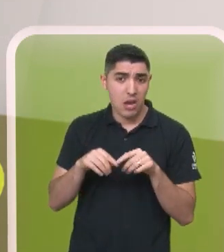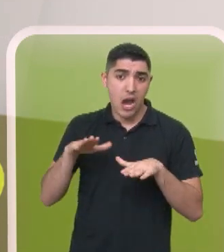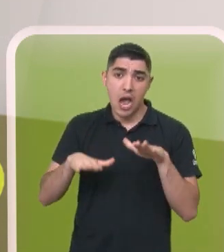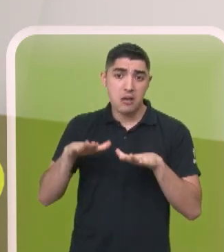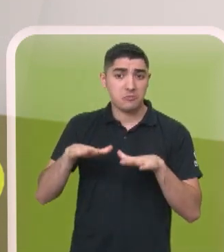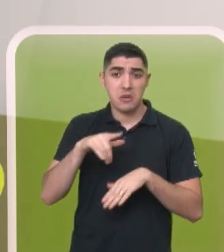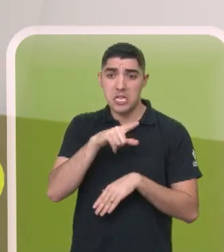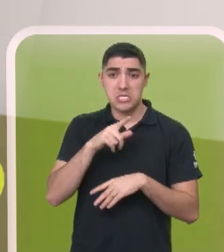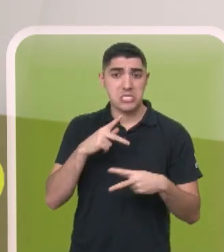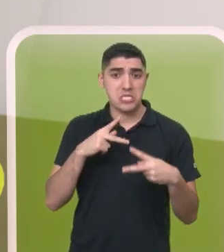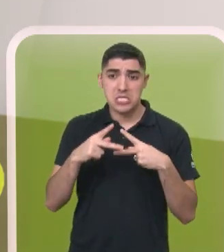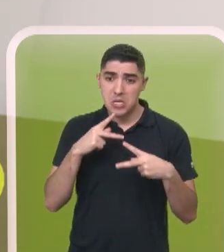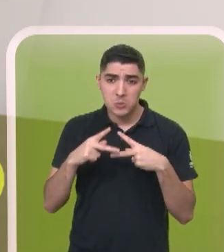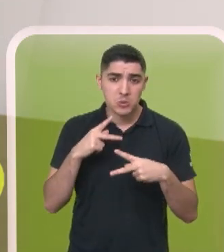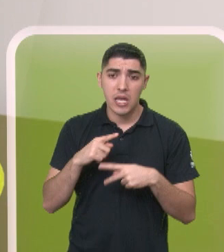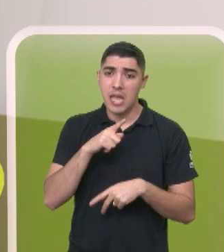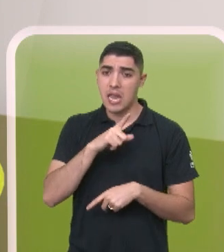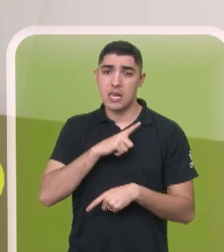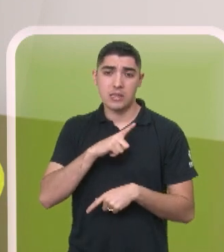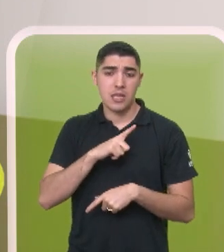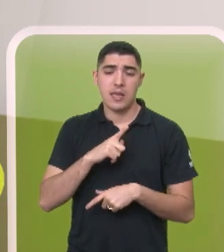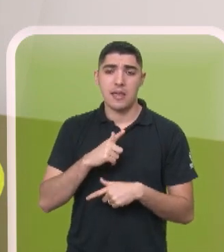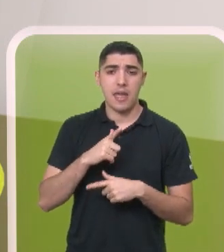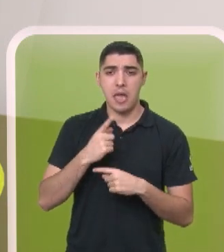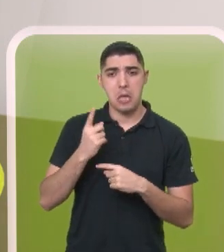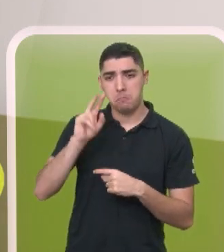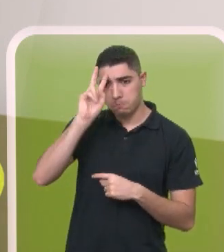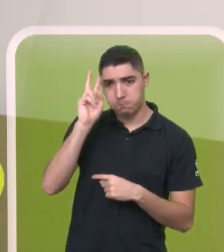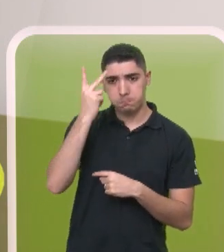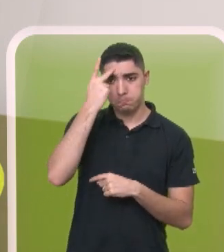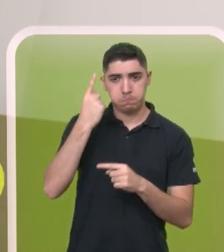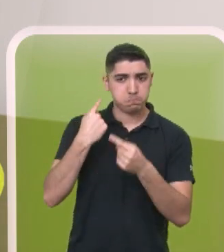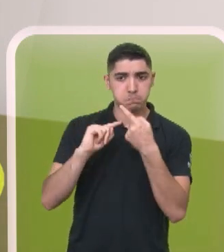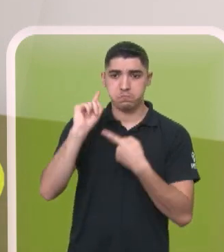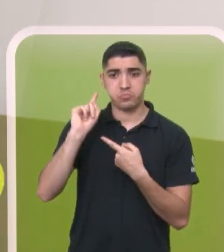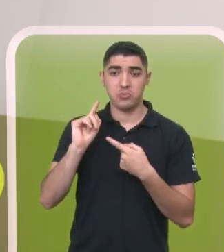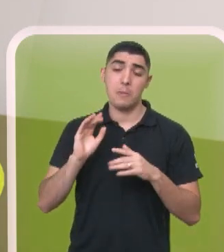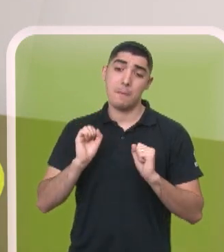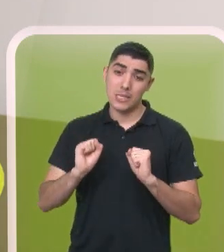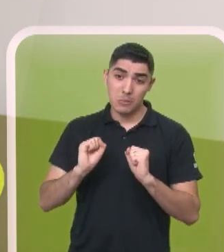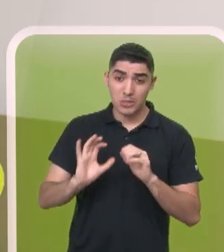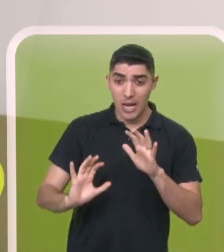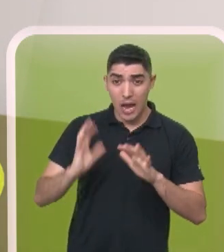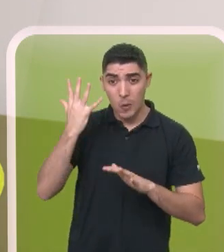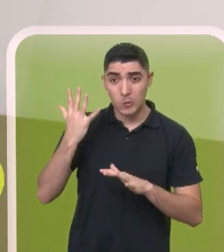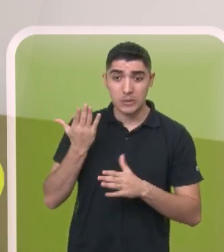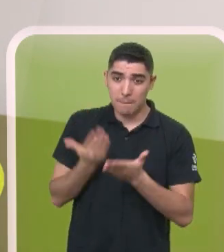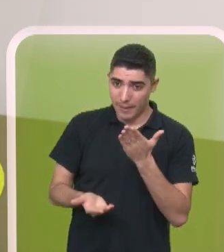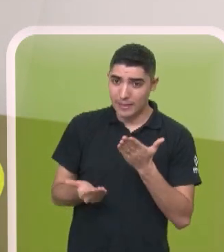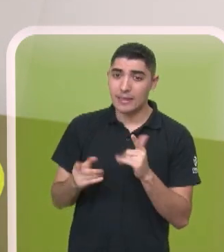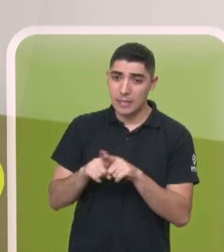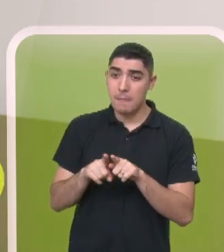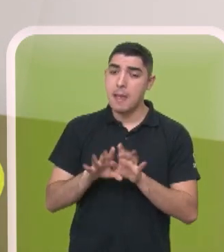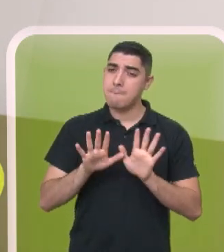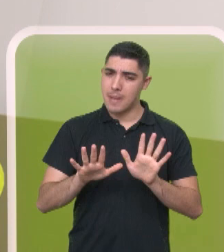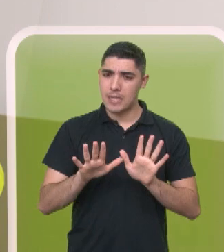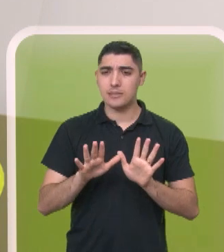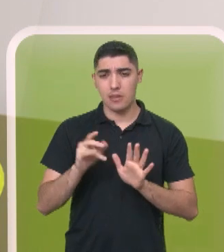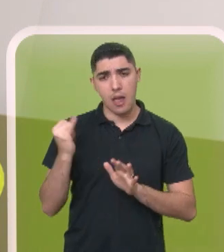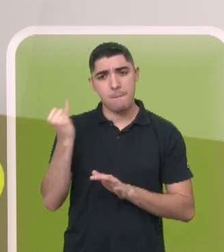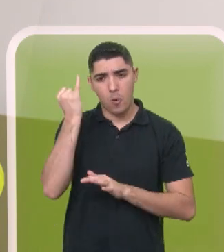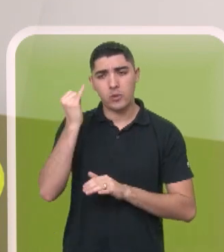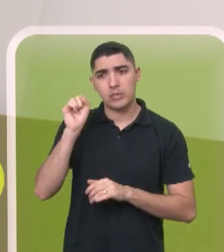dia ruim de algum jogador dê algum problema, o São José acaba perdendo. Mas esse jogo aí para o São José é